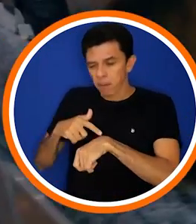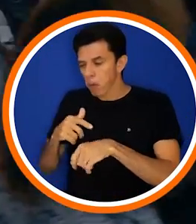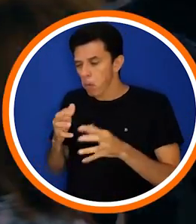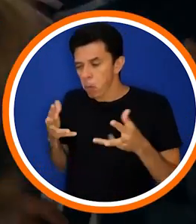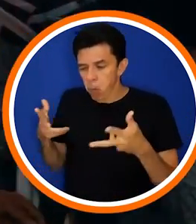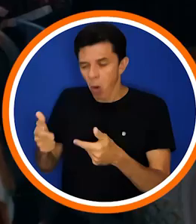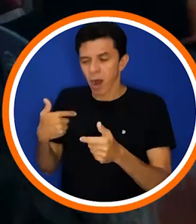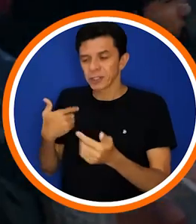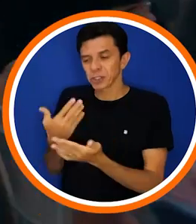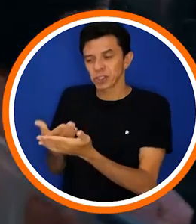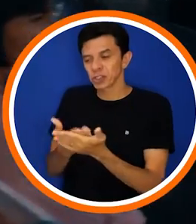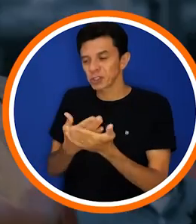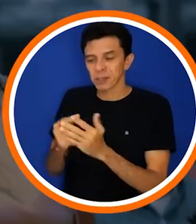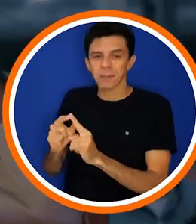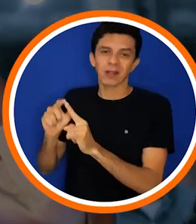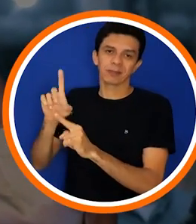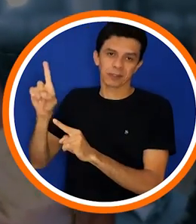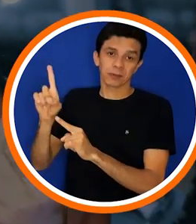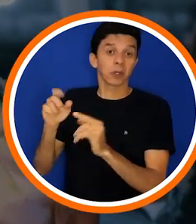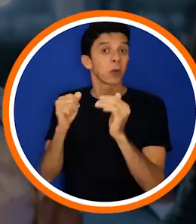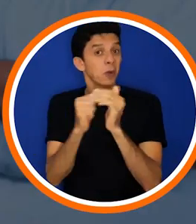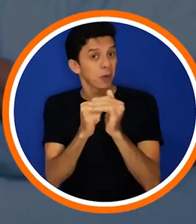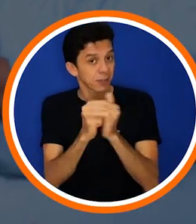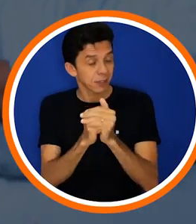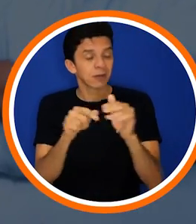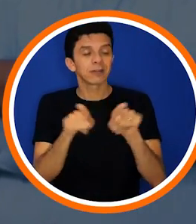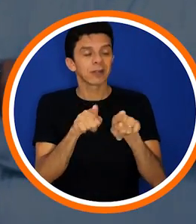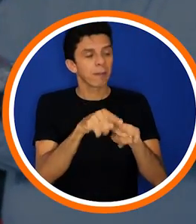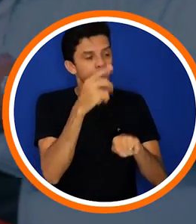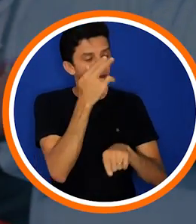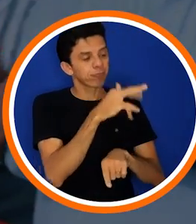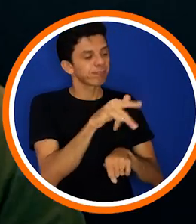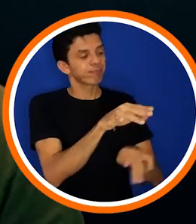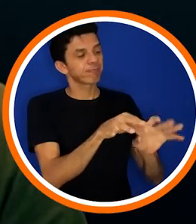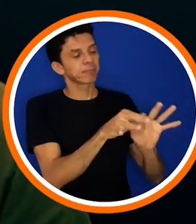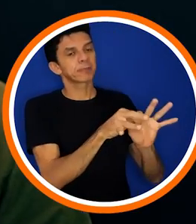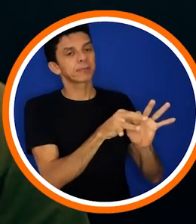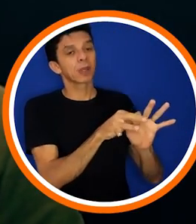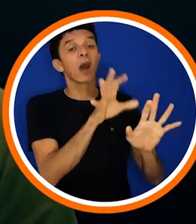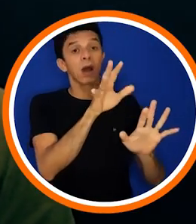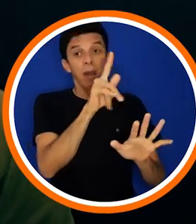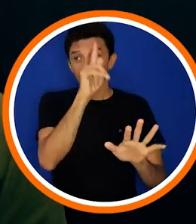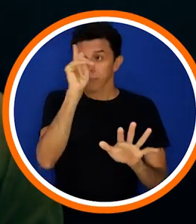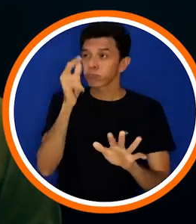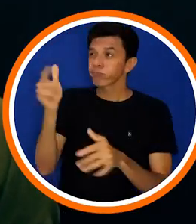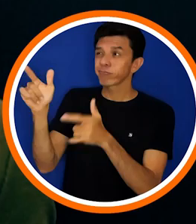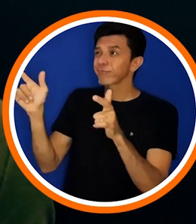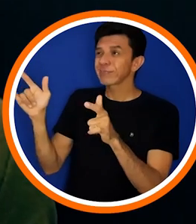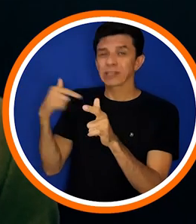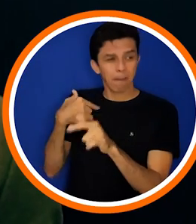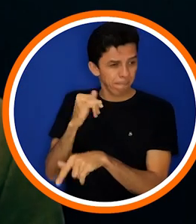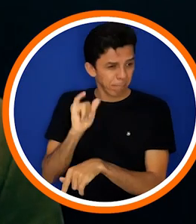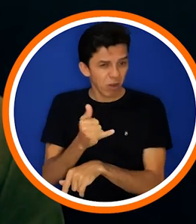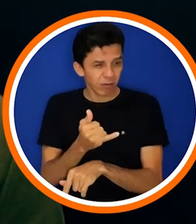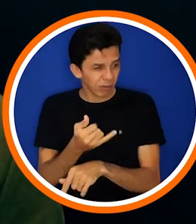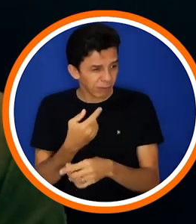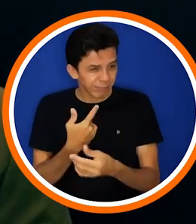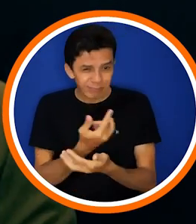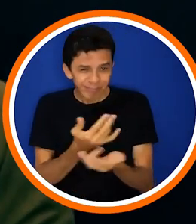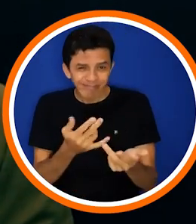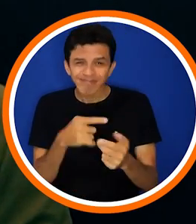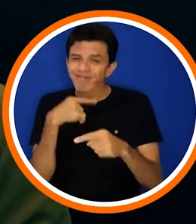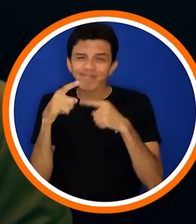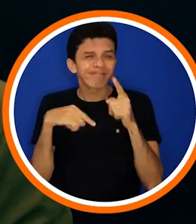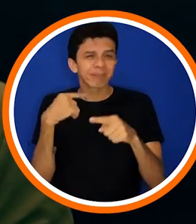qualidade no estudo da palavra de Deus, na oração e também na comunhão com os irmãos. Infelizmente, muita gente não tem conseguido aproveitar esse tempo